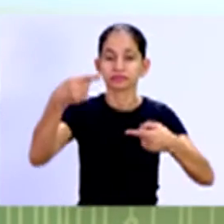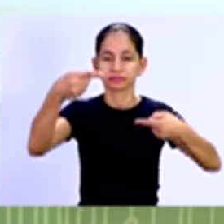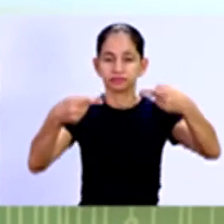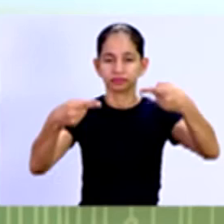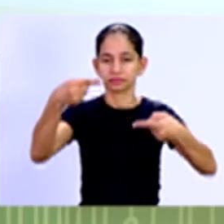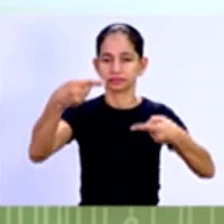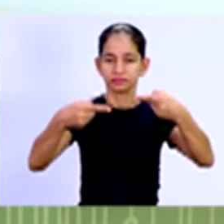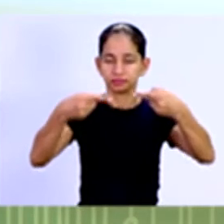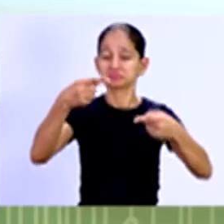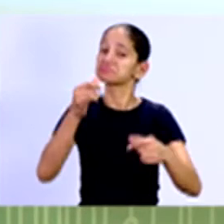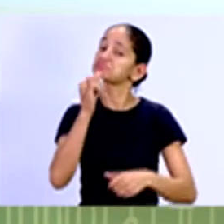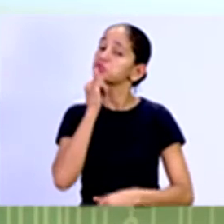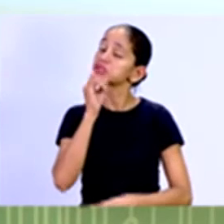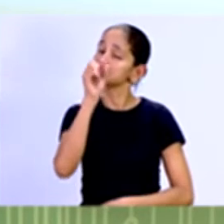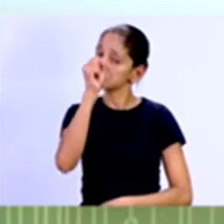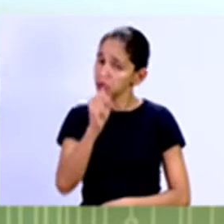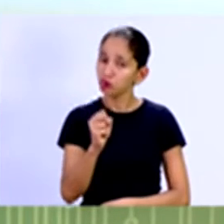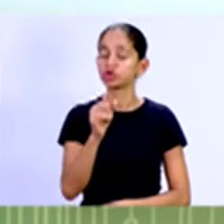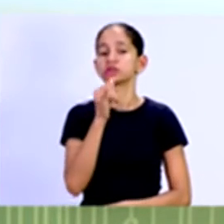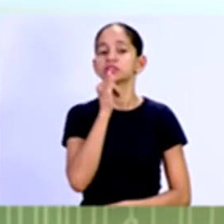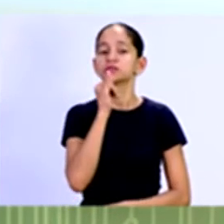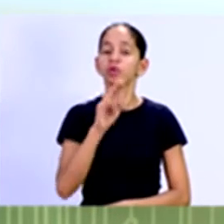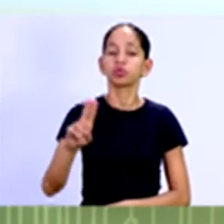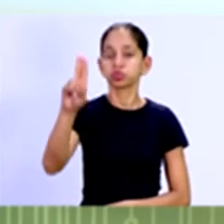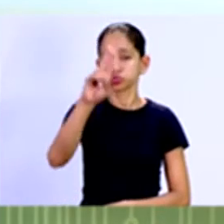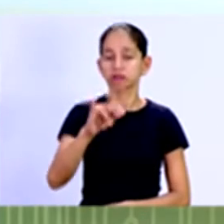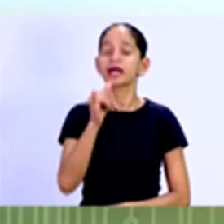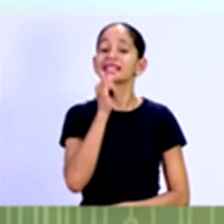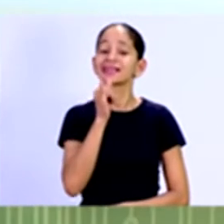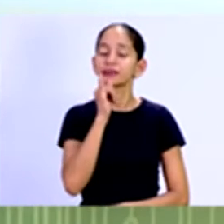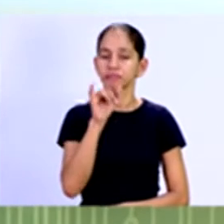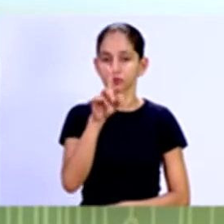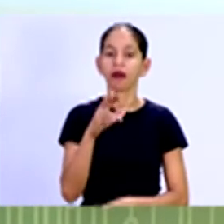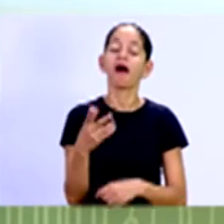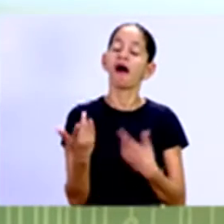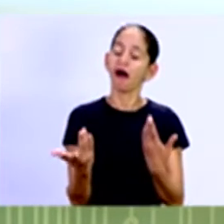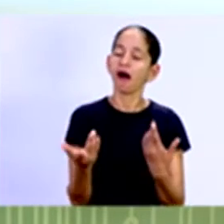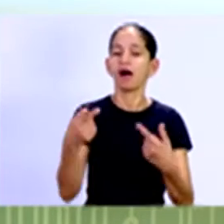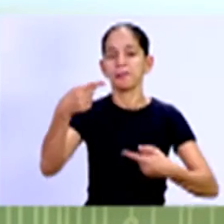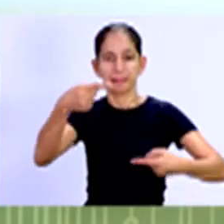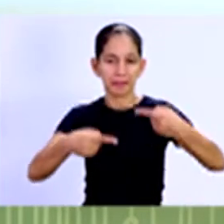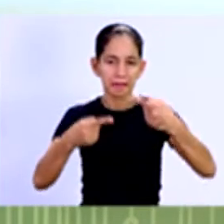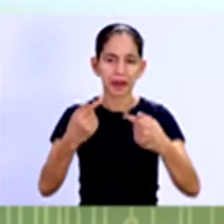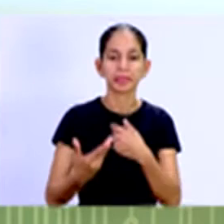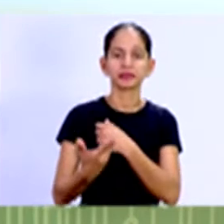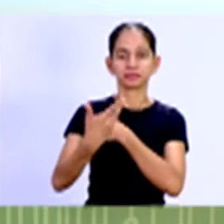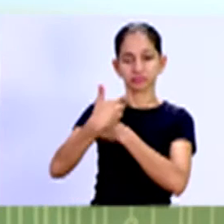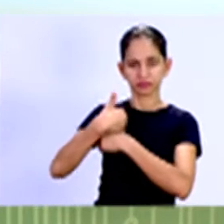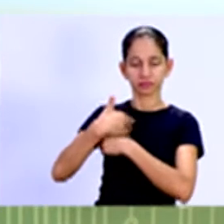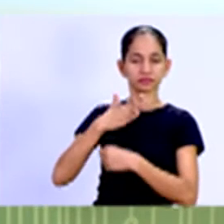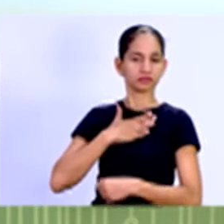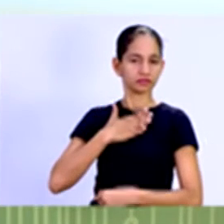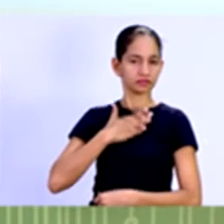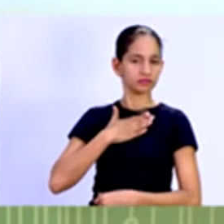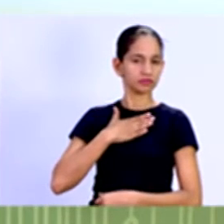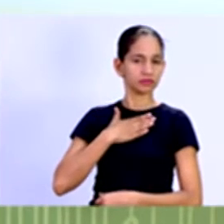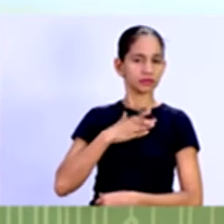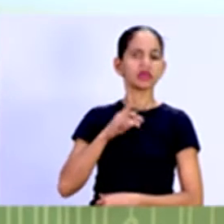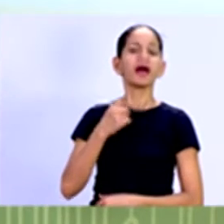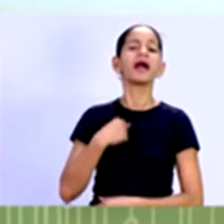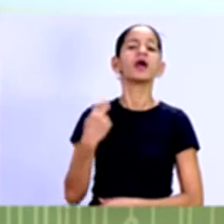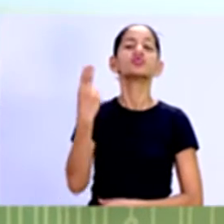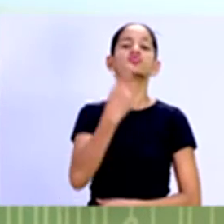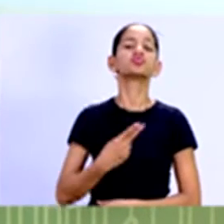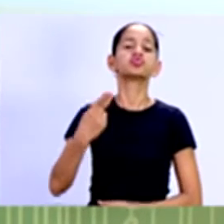né? Os políticos, quando eles estão buscando os nossos votos, eles estão nos usando como fim ou